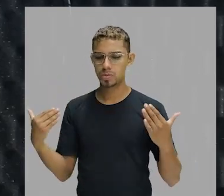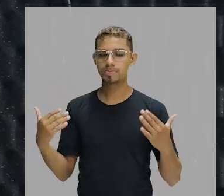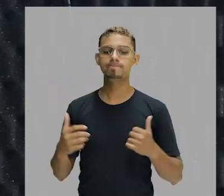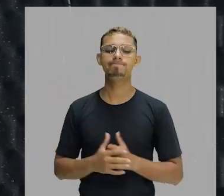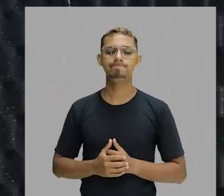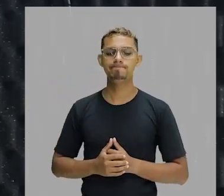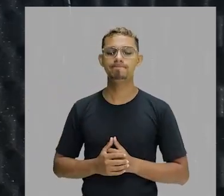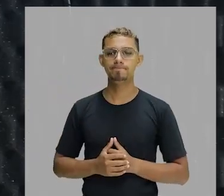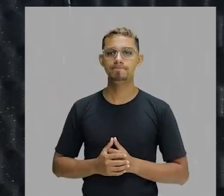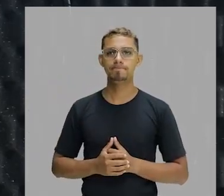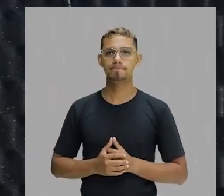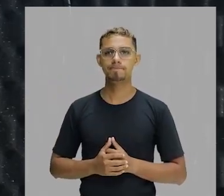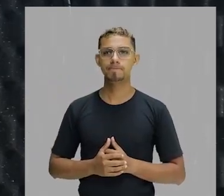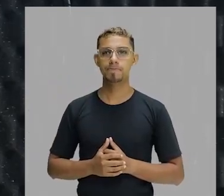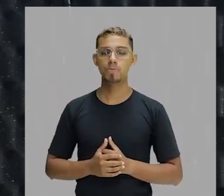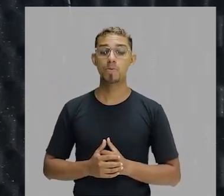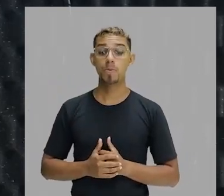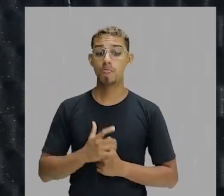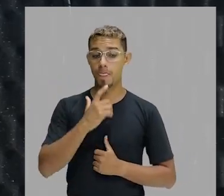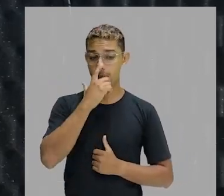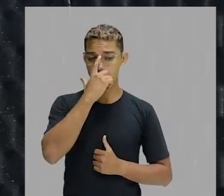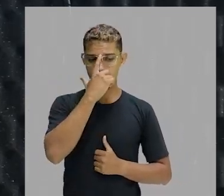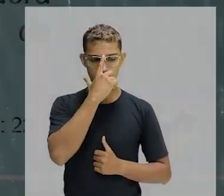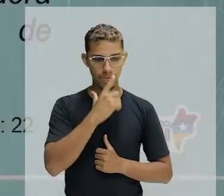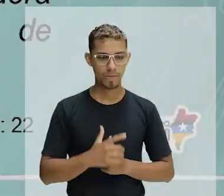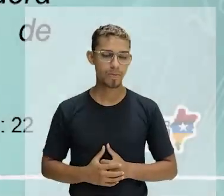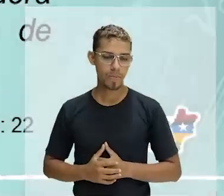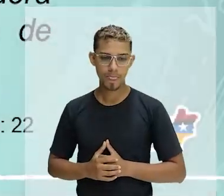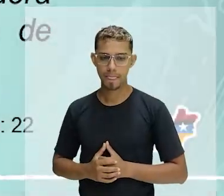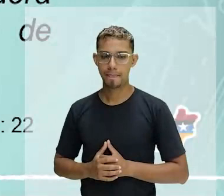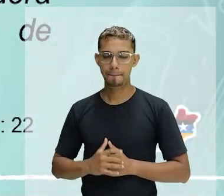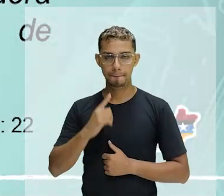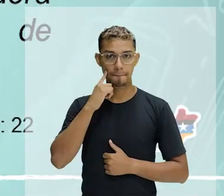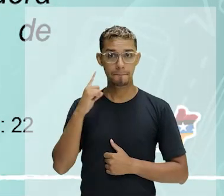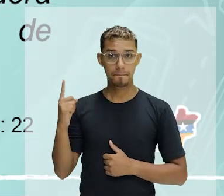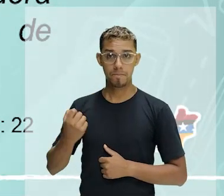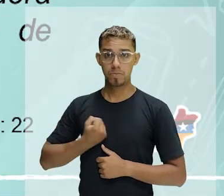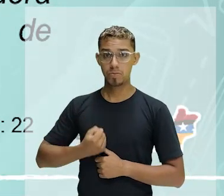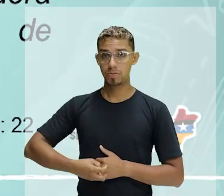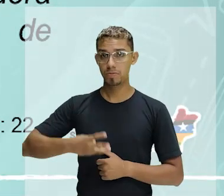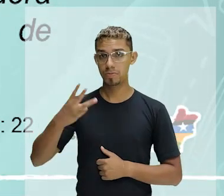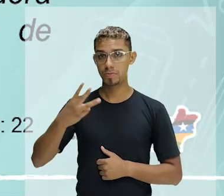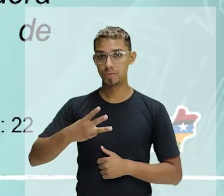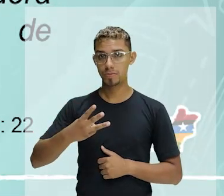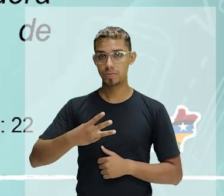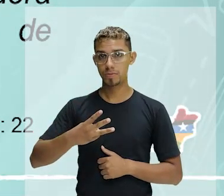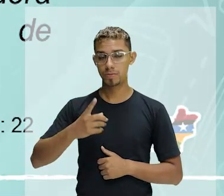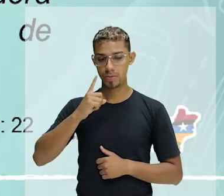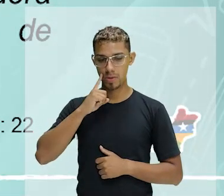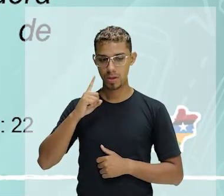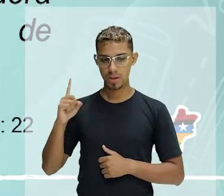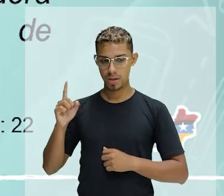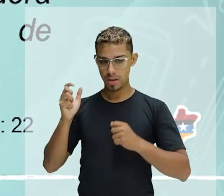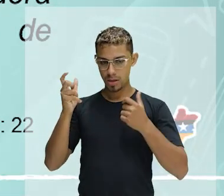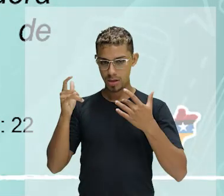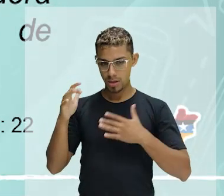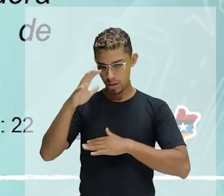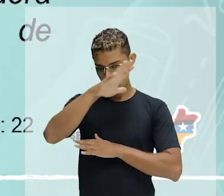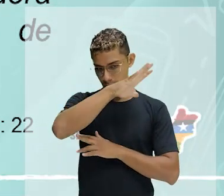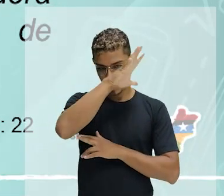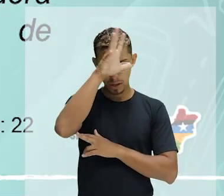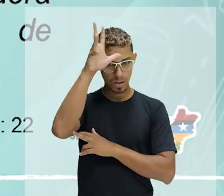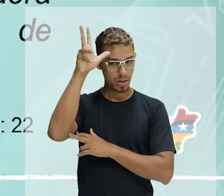pra gente, né? Bora evoluir? Bora! Olha essa terceira questão. A Amazônia ocupa uma área de mais